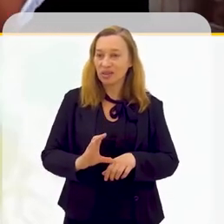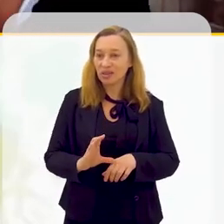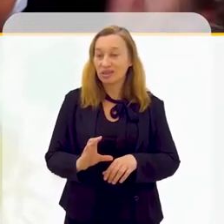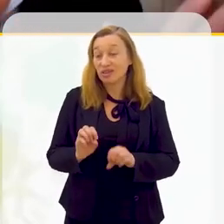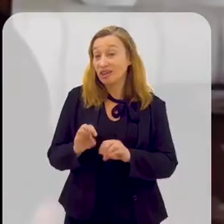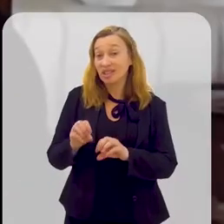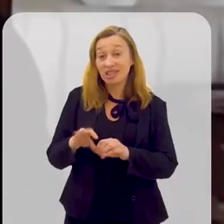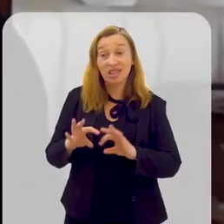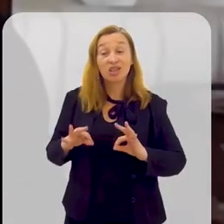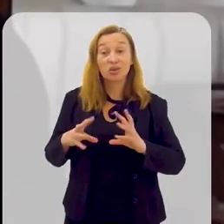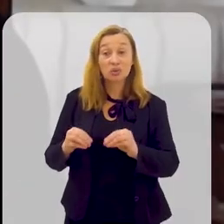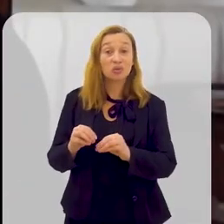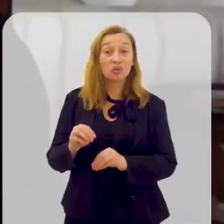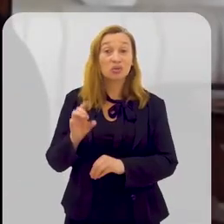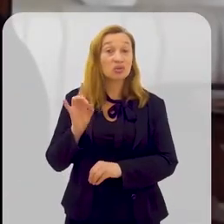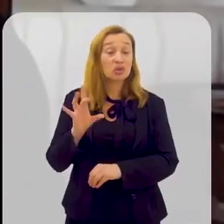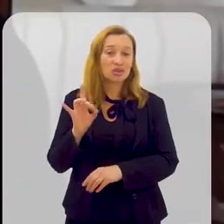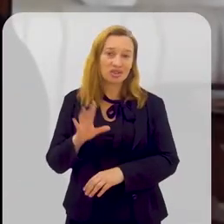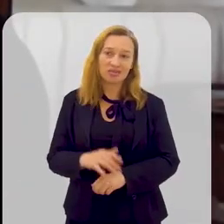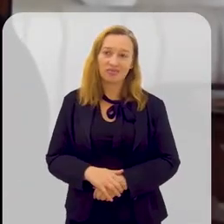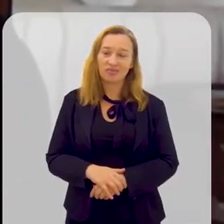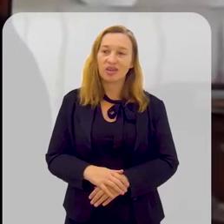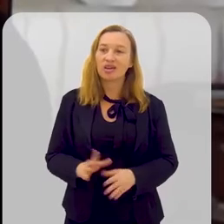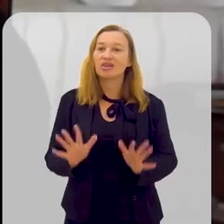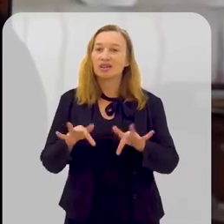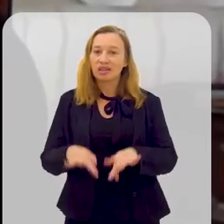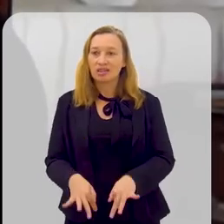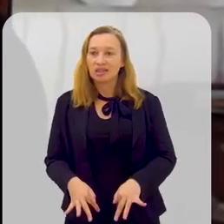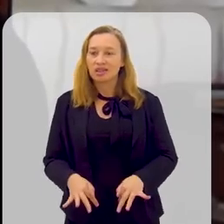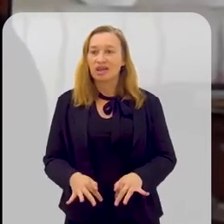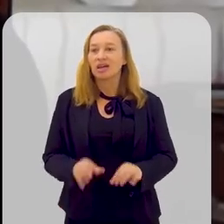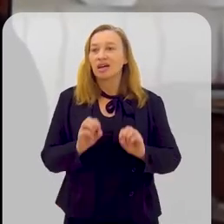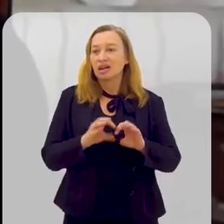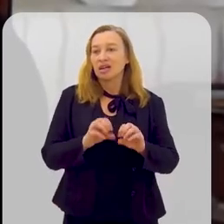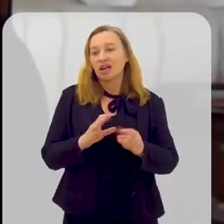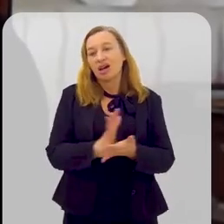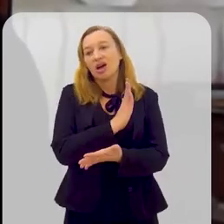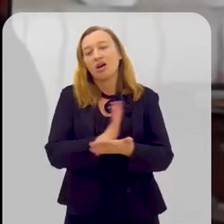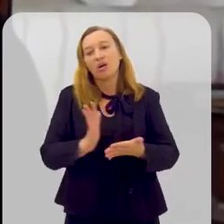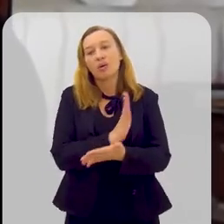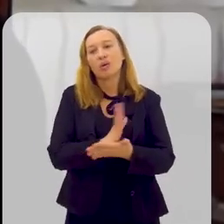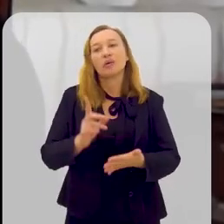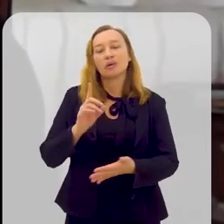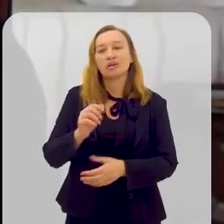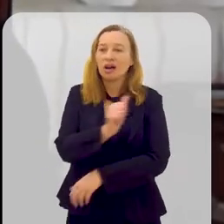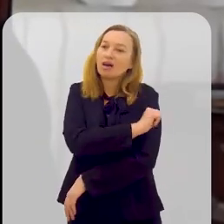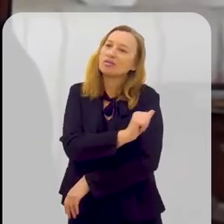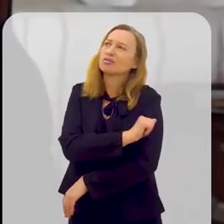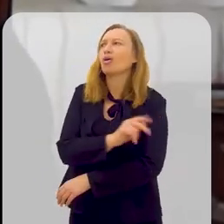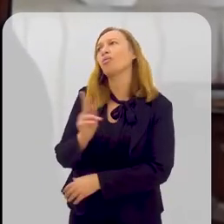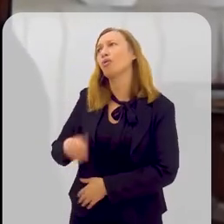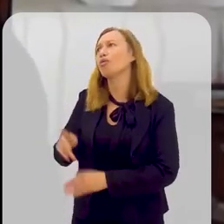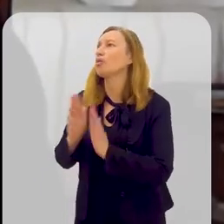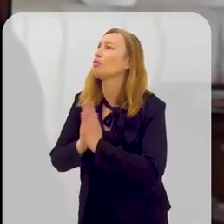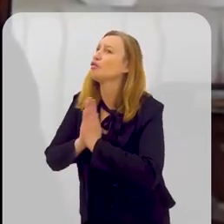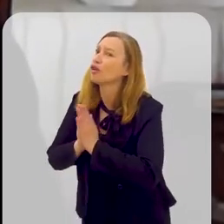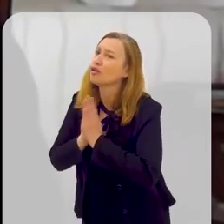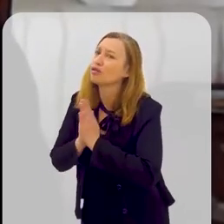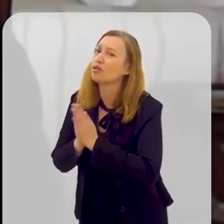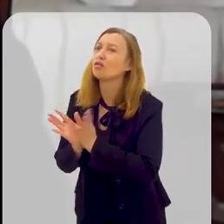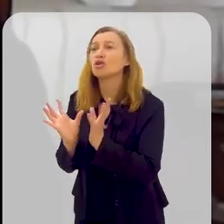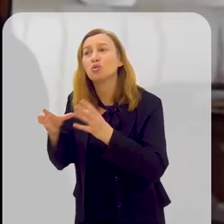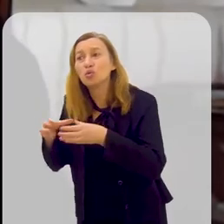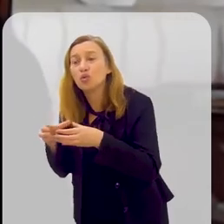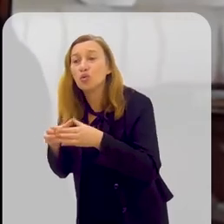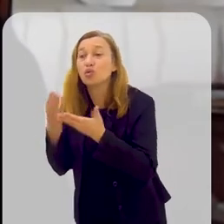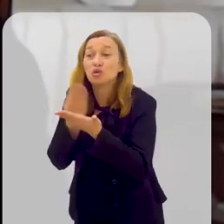eu dei todas as aulas sozinha e quando acabaram as aulas alguns alunos falava professora por